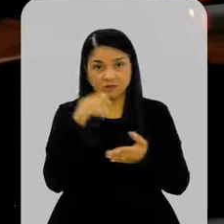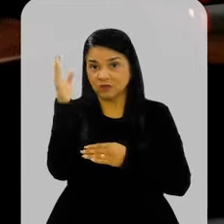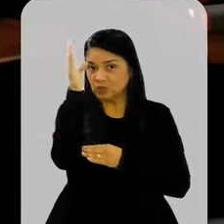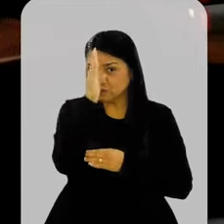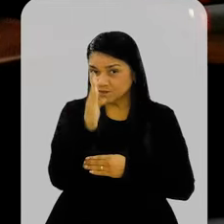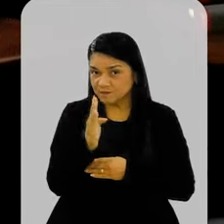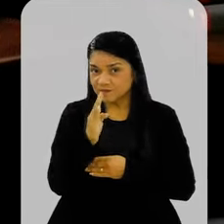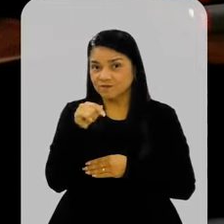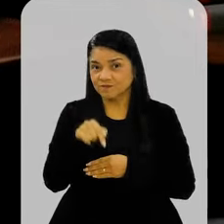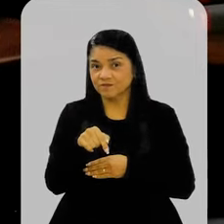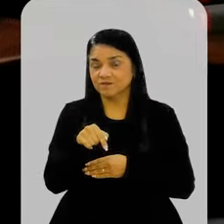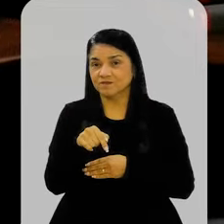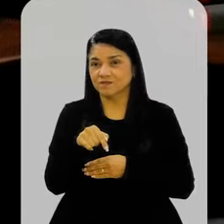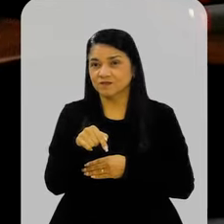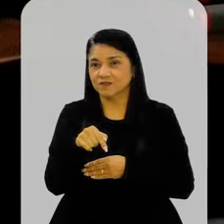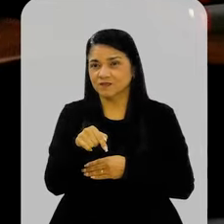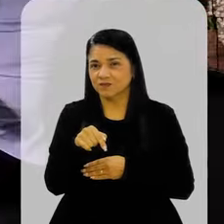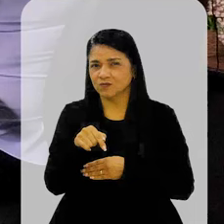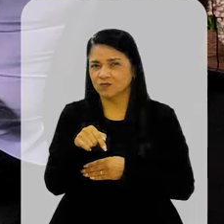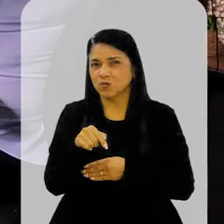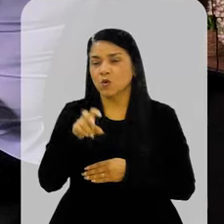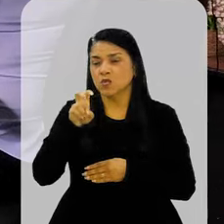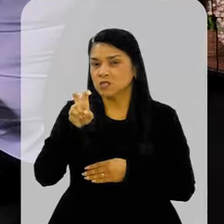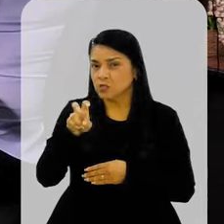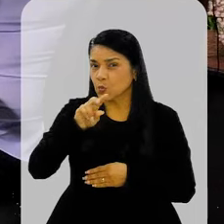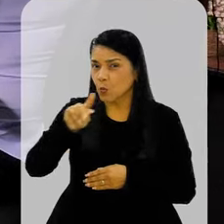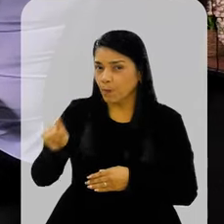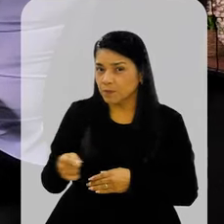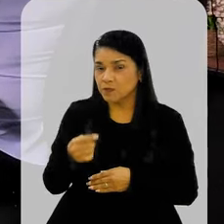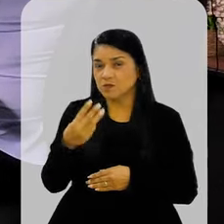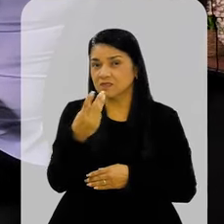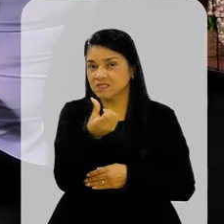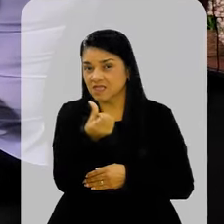os dados aqui que eu tenho, no Brasil, são 40, 600?